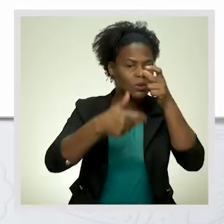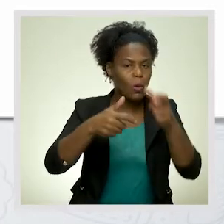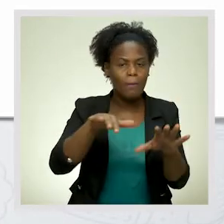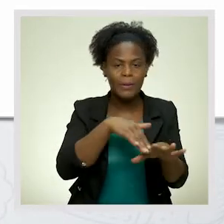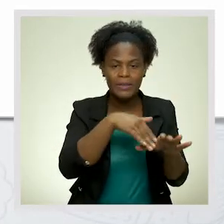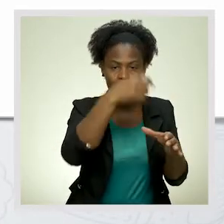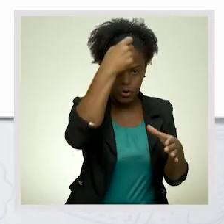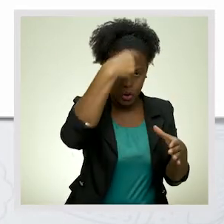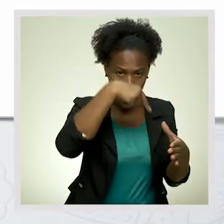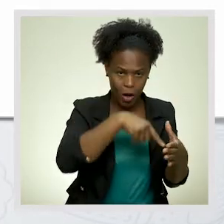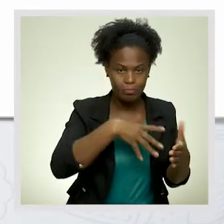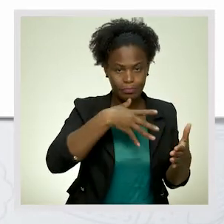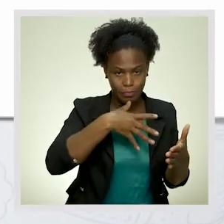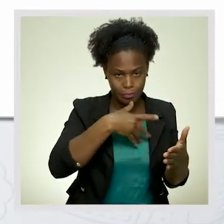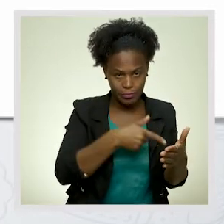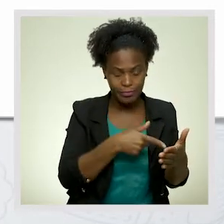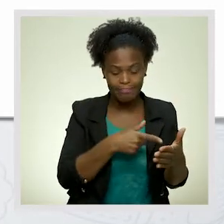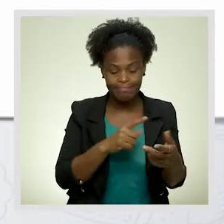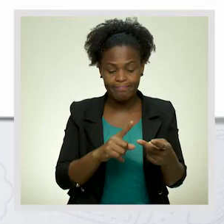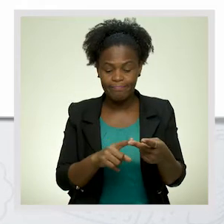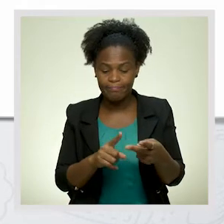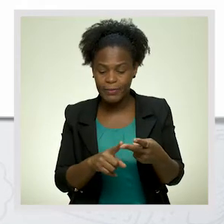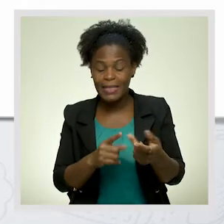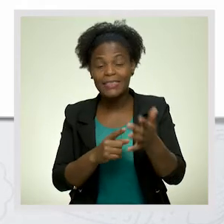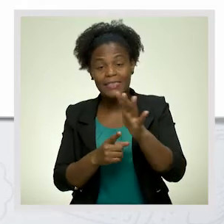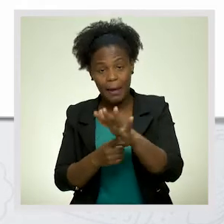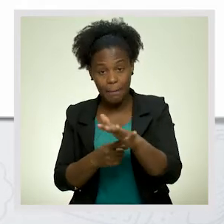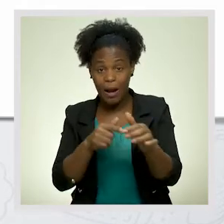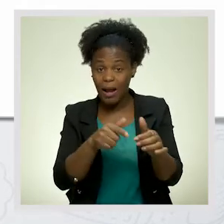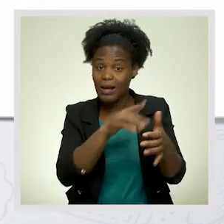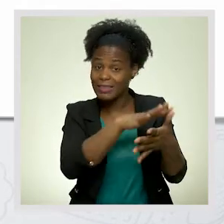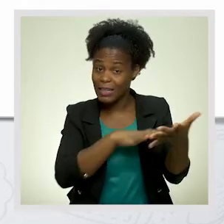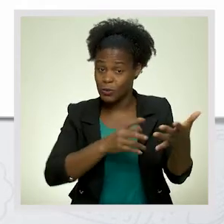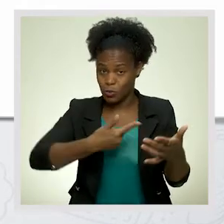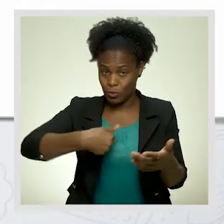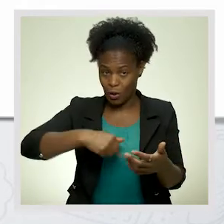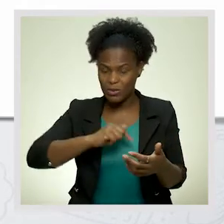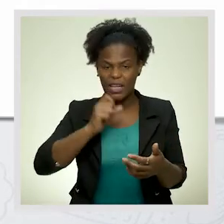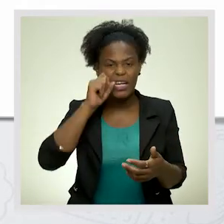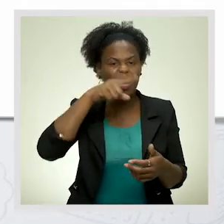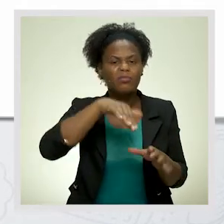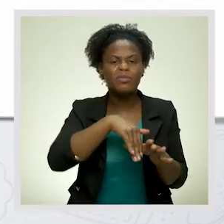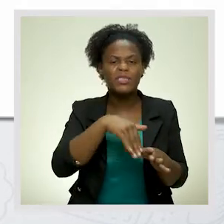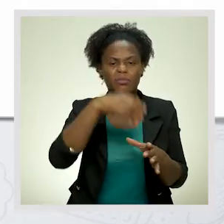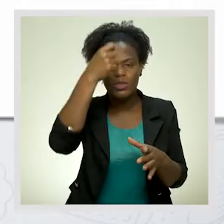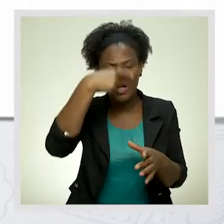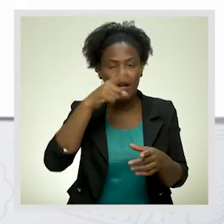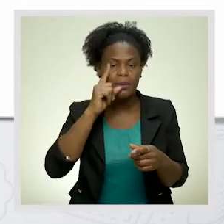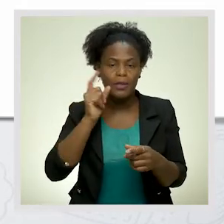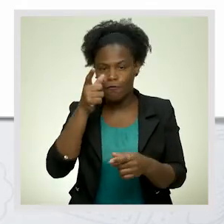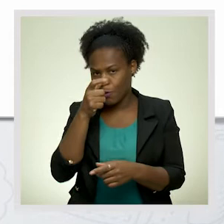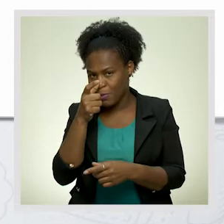na narração. Por exemplo, neste caso, o nosso texto, quem é que participa? A formiga e o